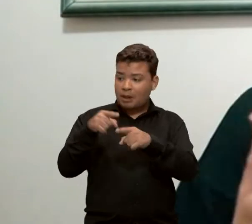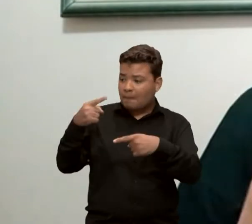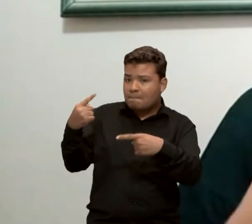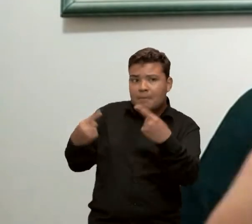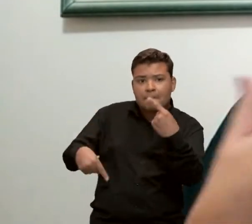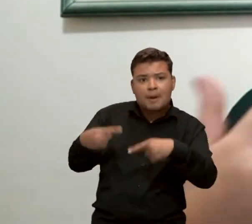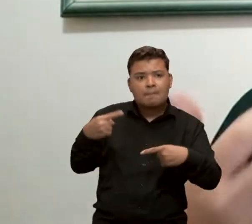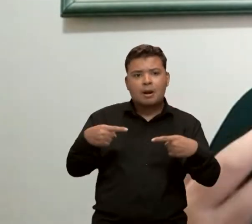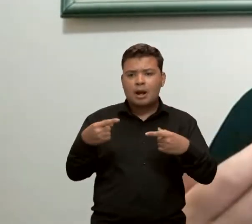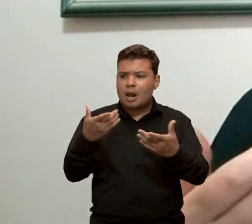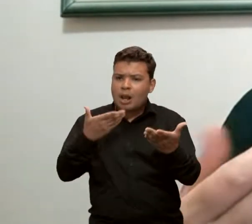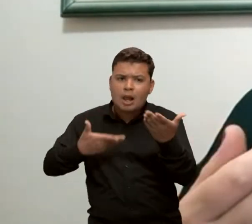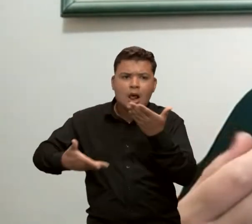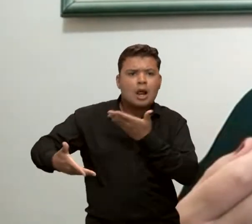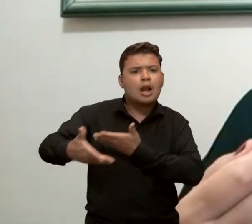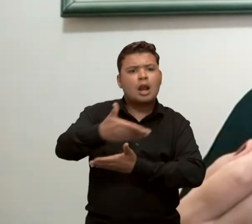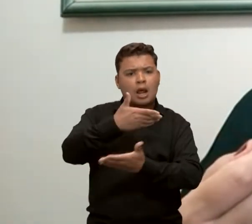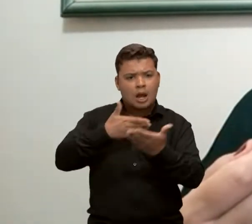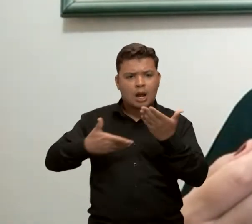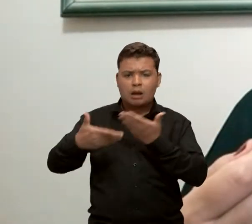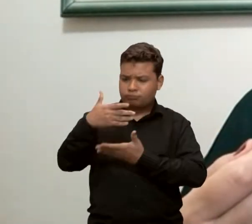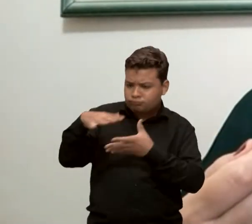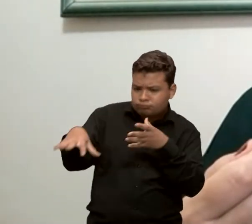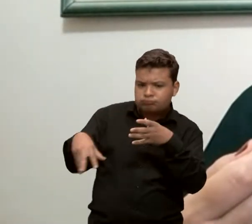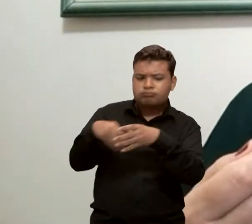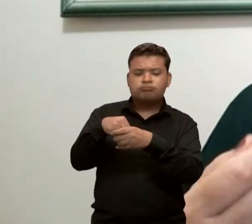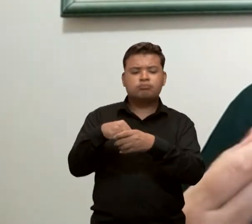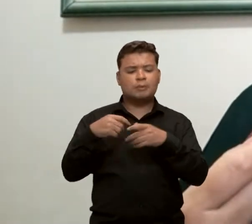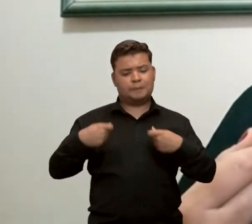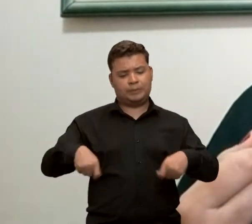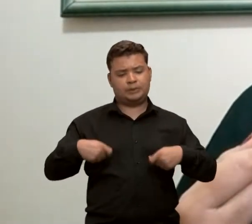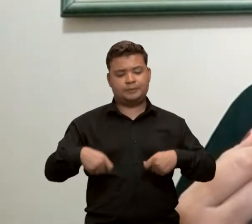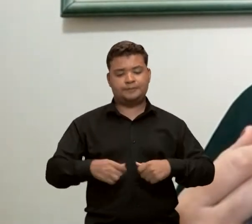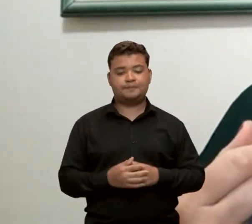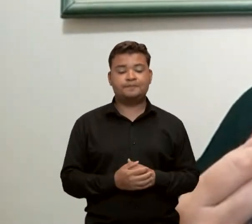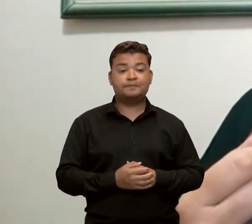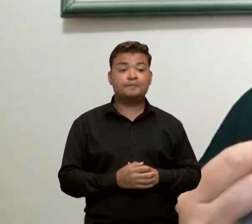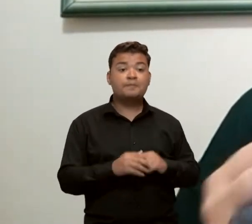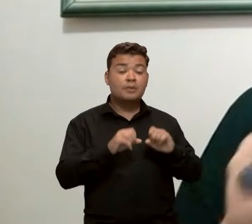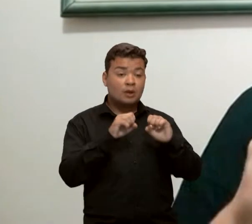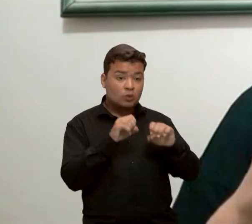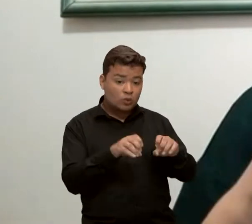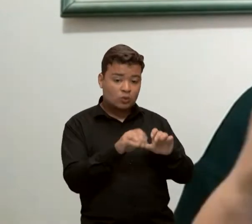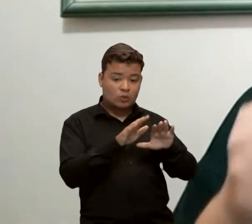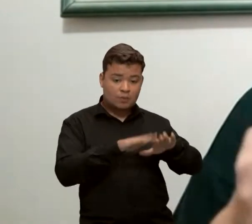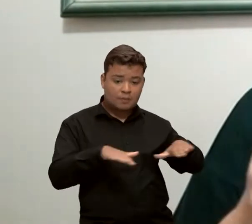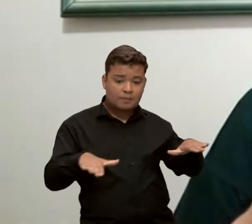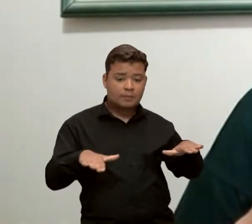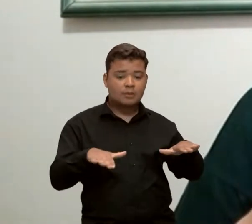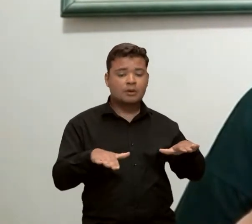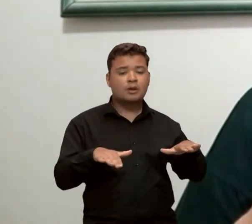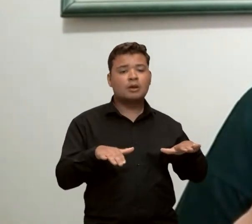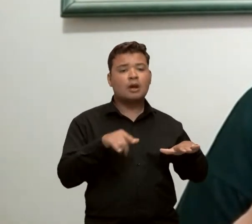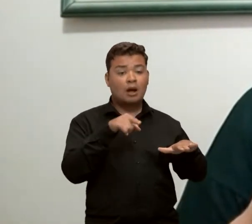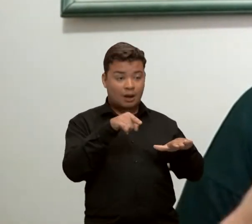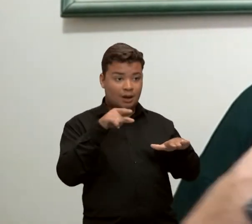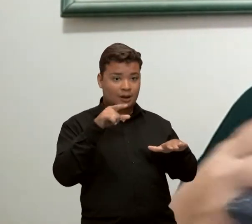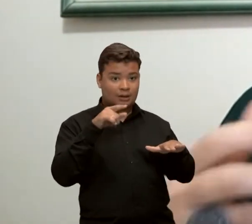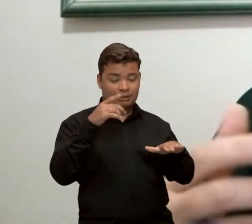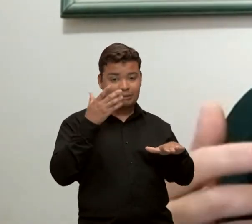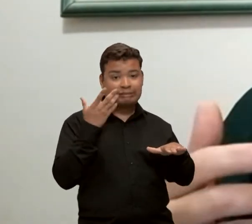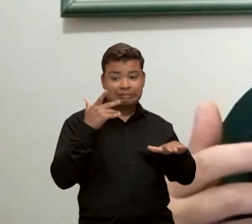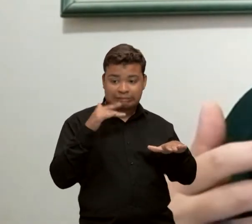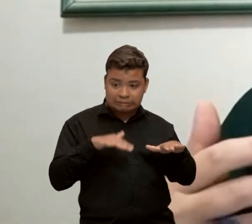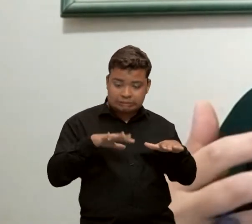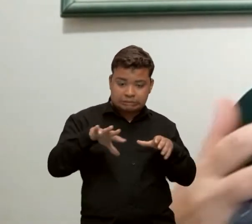dos diálogos, dos processos de aprendizagem e desenvolvimento. Uma educação infantil que tem a criança como participe do processo,